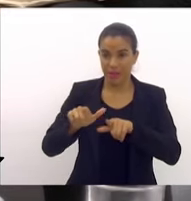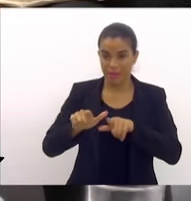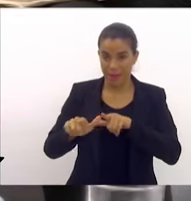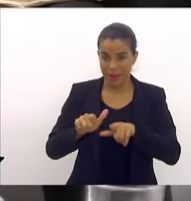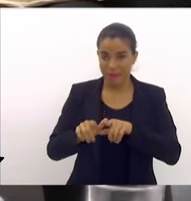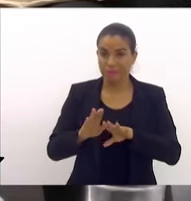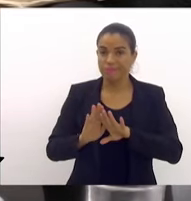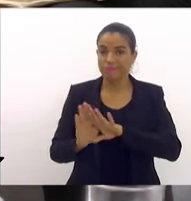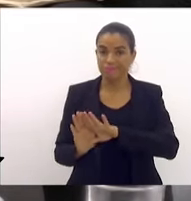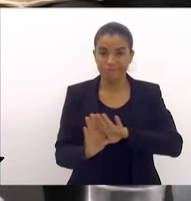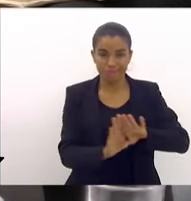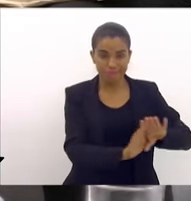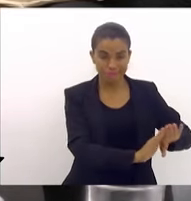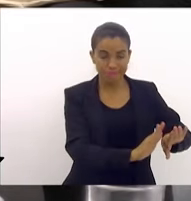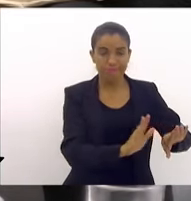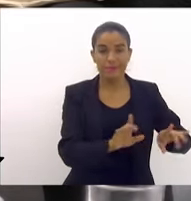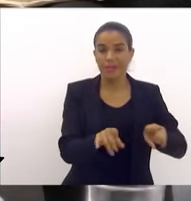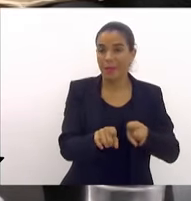disso,